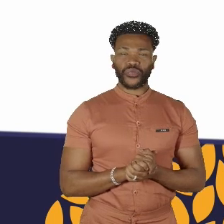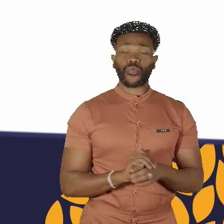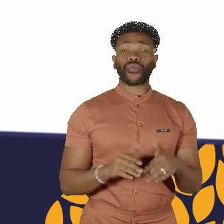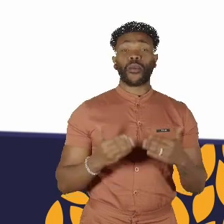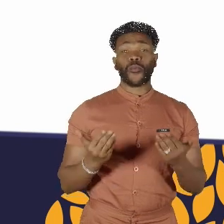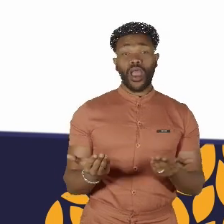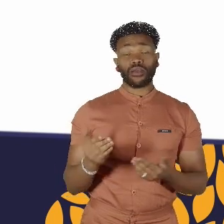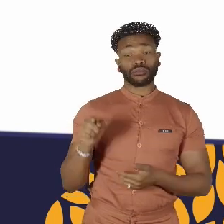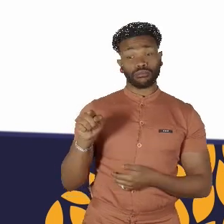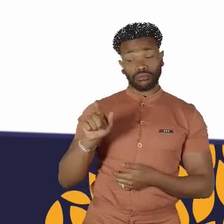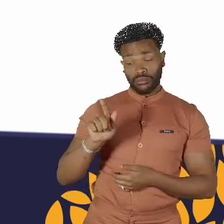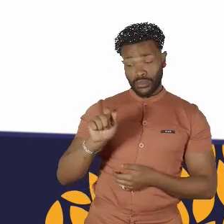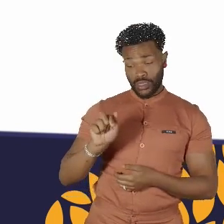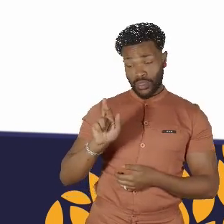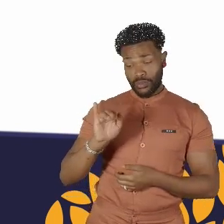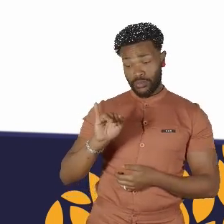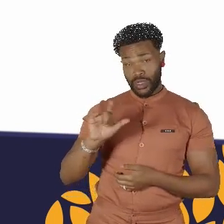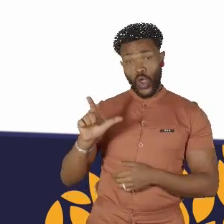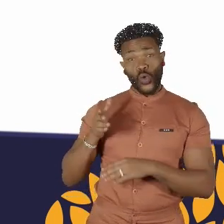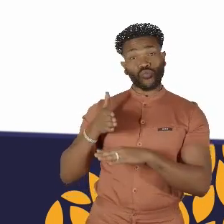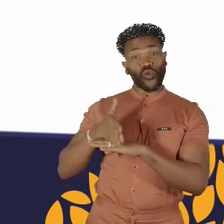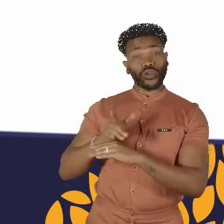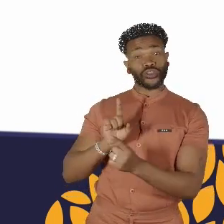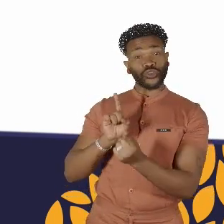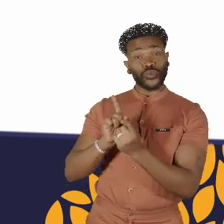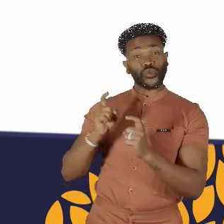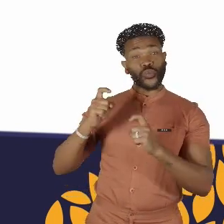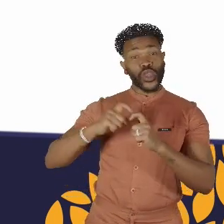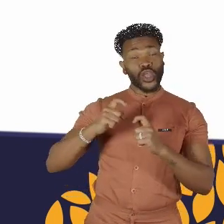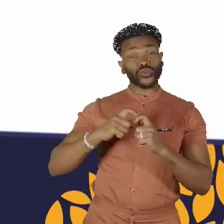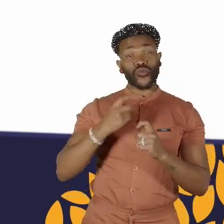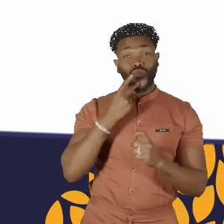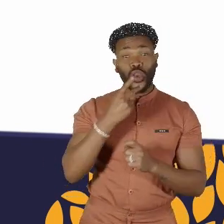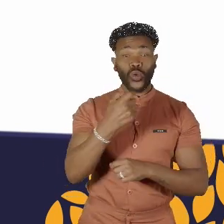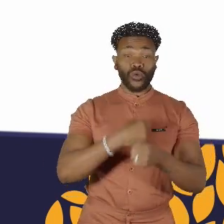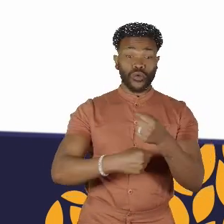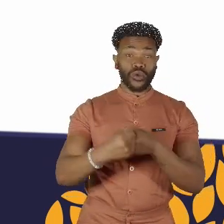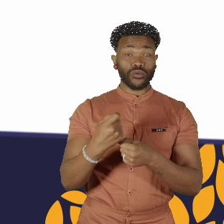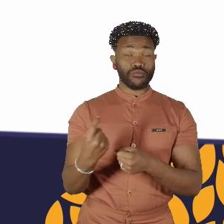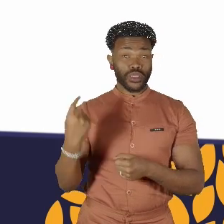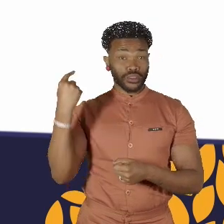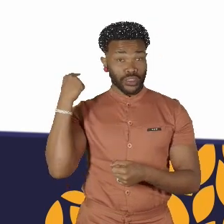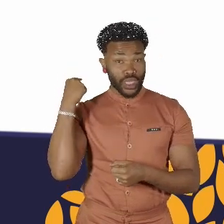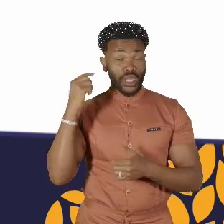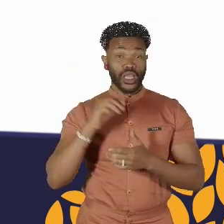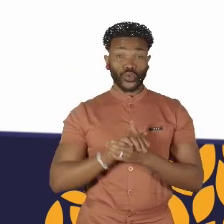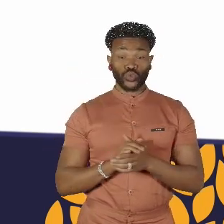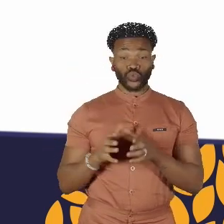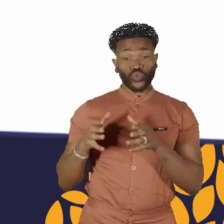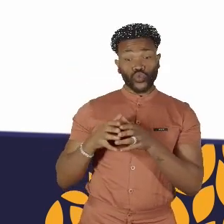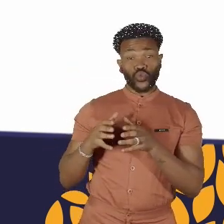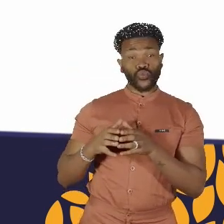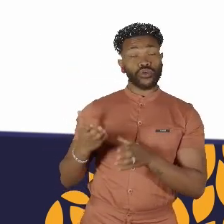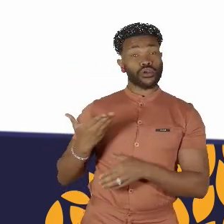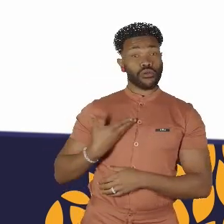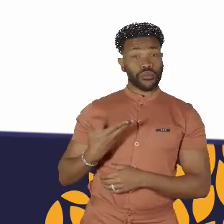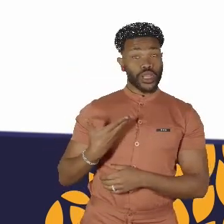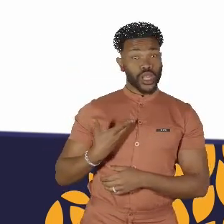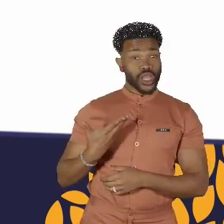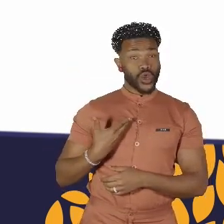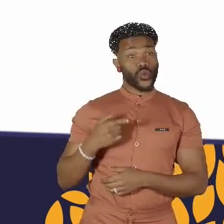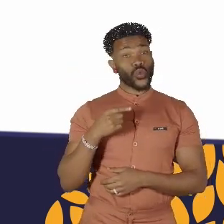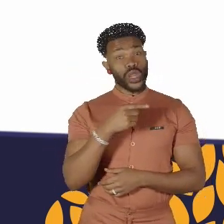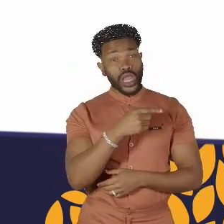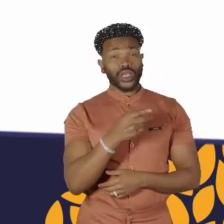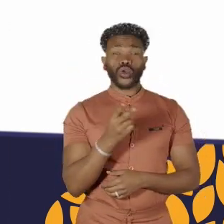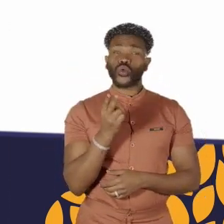o Gabriel chegou no consultório esse ano referindo que o ano passado, junto a seus amigos, o Gabriel